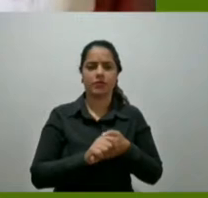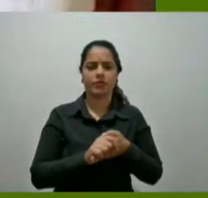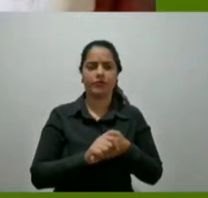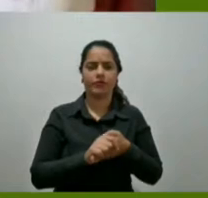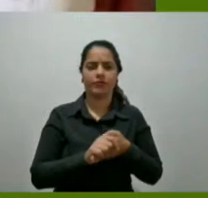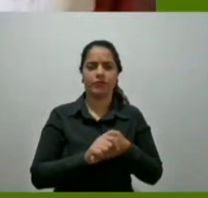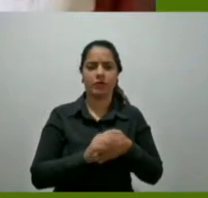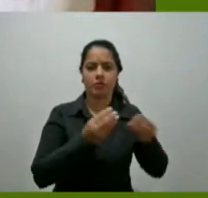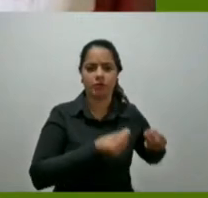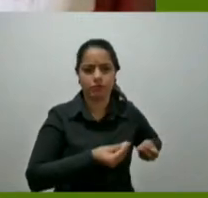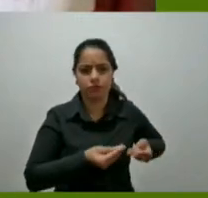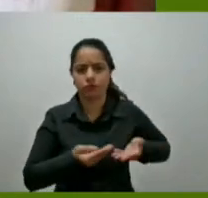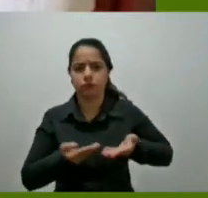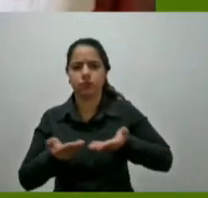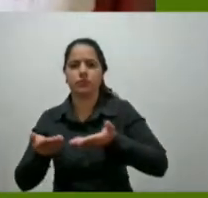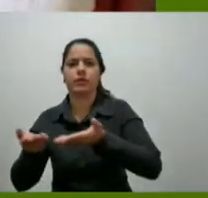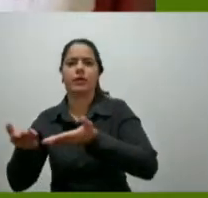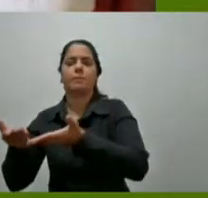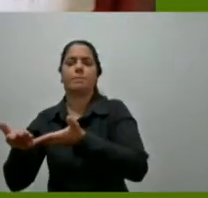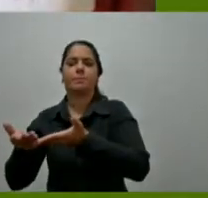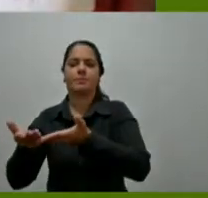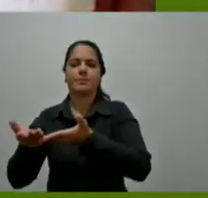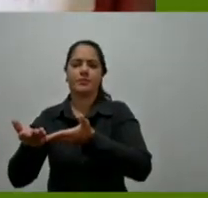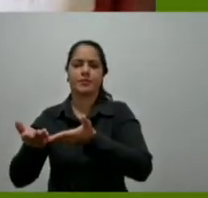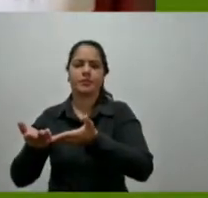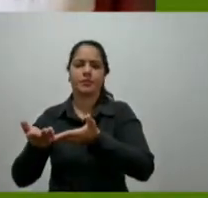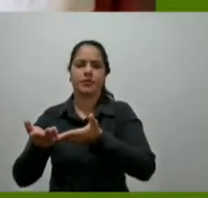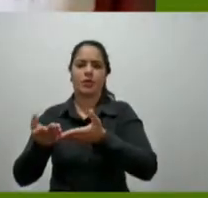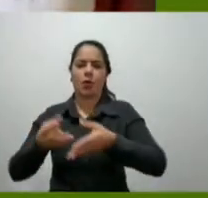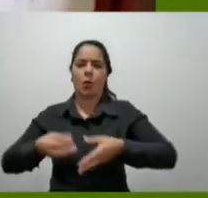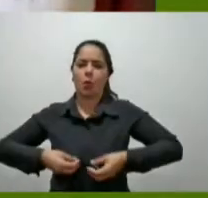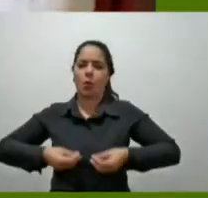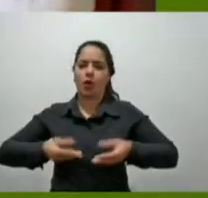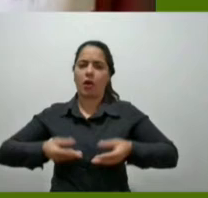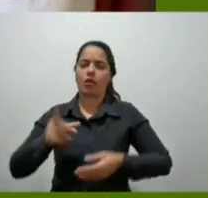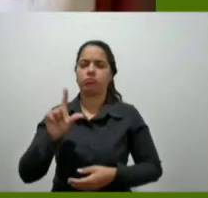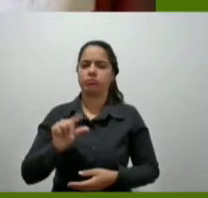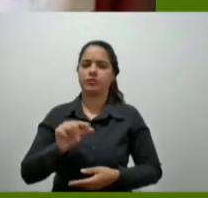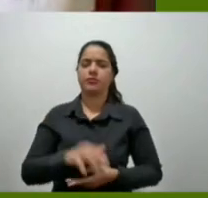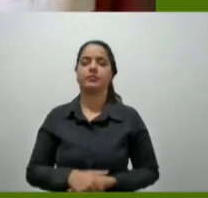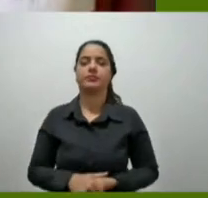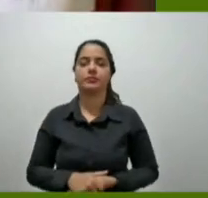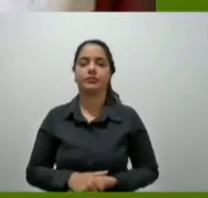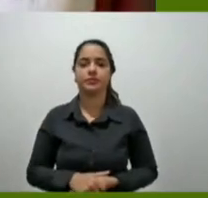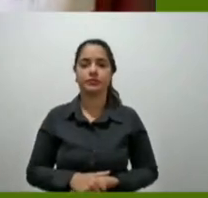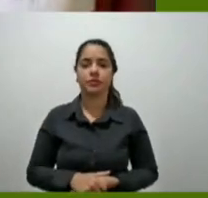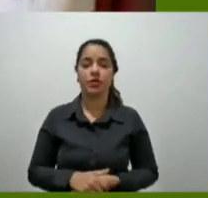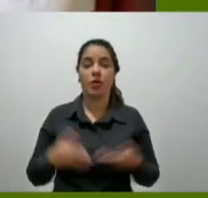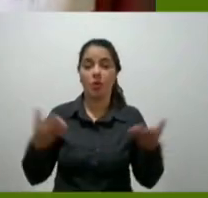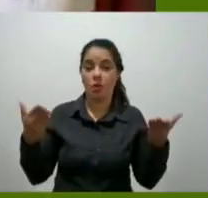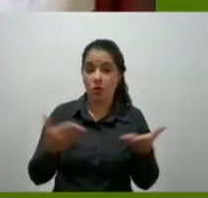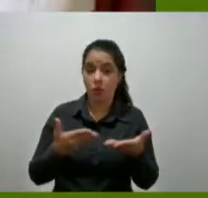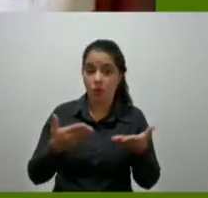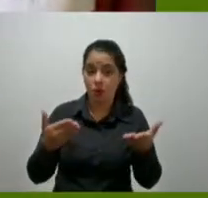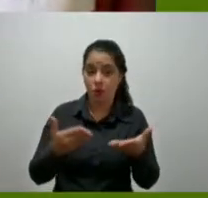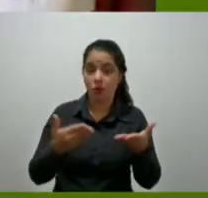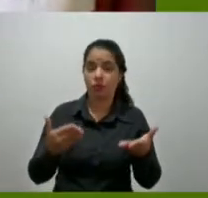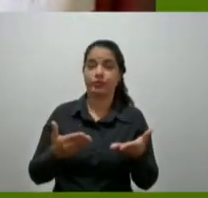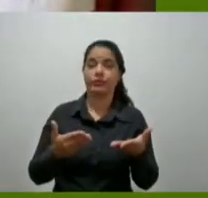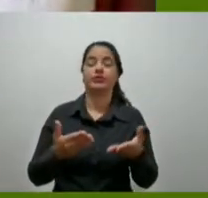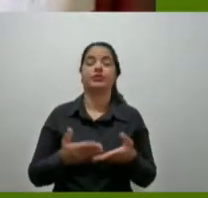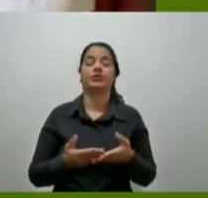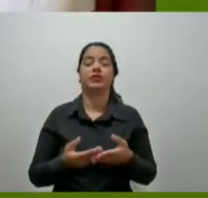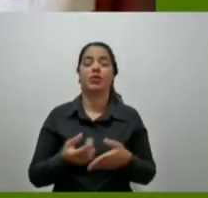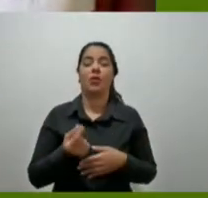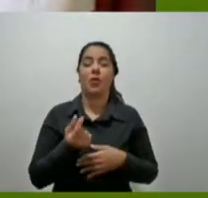porque, olha, a gente pode produzir hoje na Amazônia, mas nós temos que subir diesel, nós temos que subir gasolina. E essas gasolinas levam, em média,